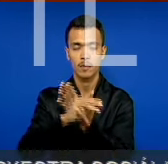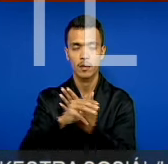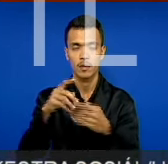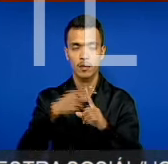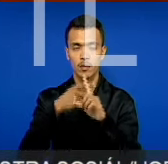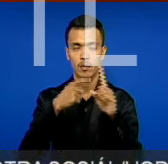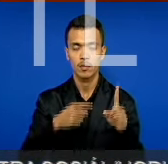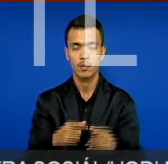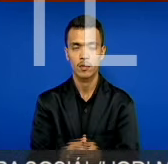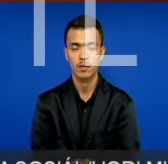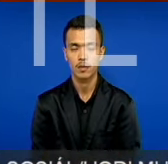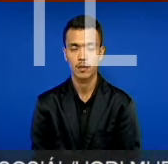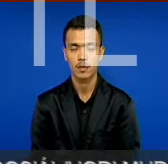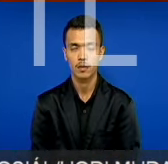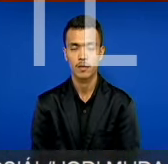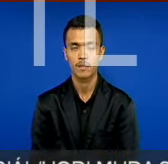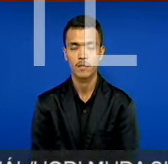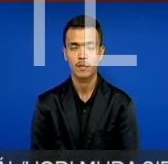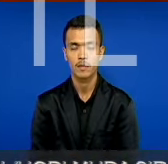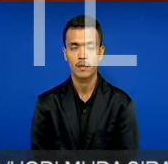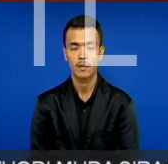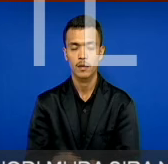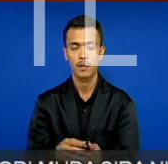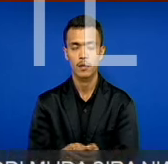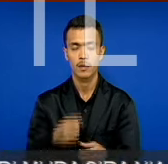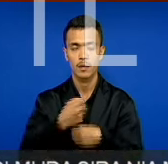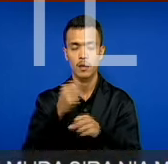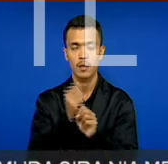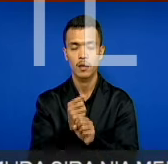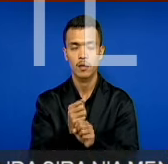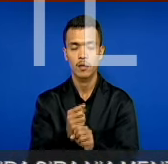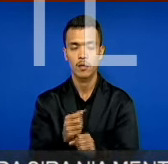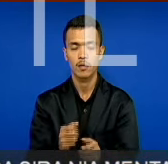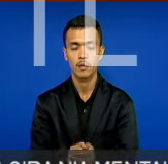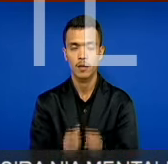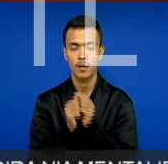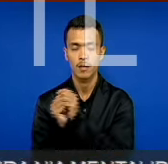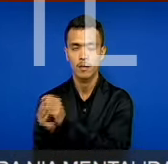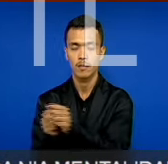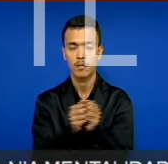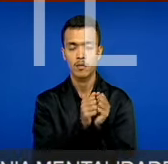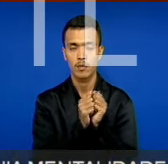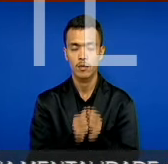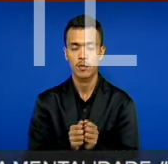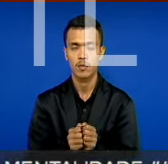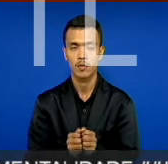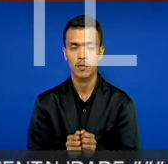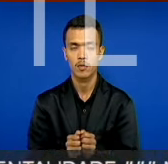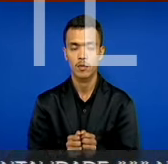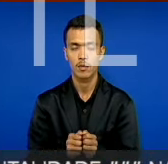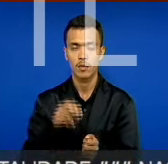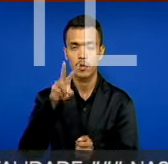Lihusi, emissão visto, extensão visto, nomos aplicação coimas, hamutu, dólar americano,